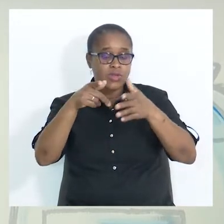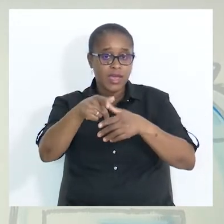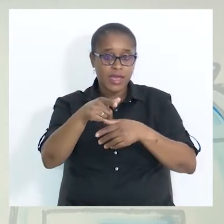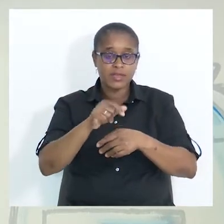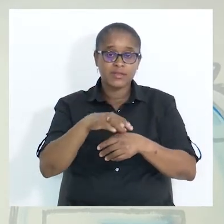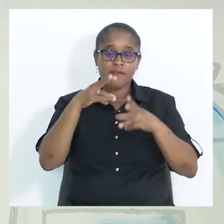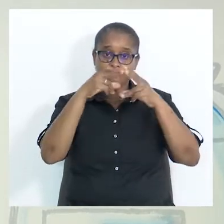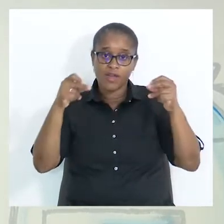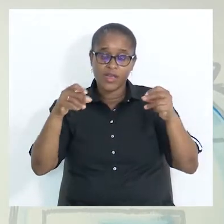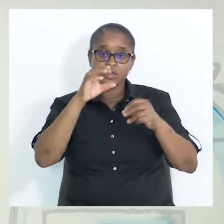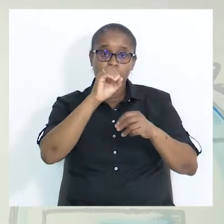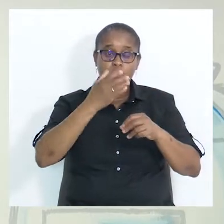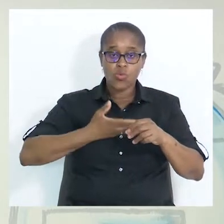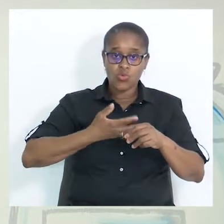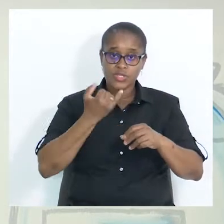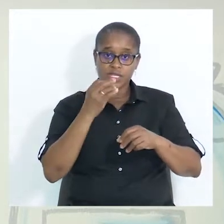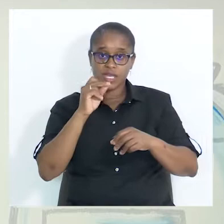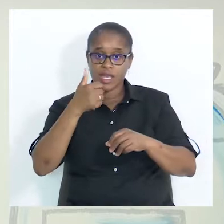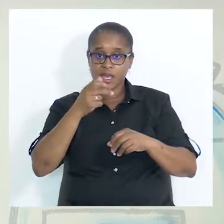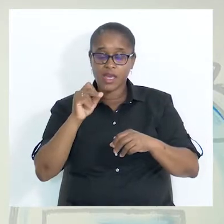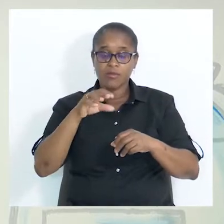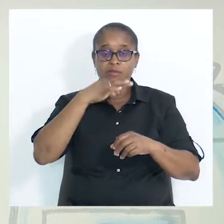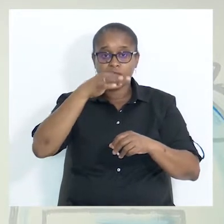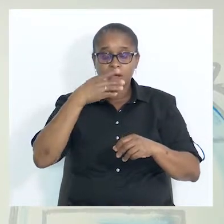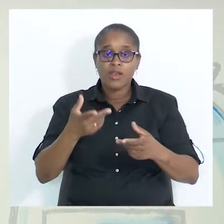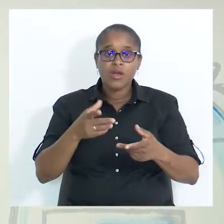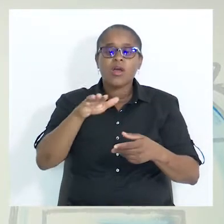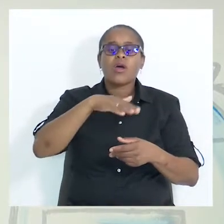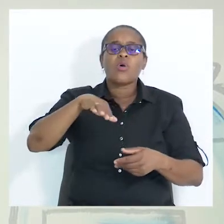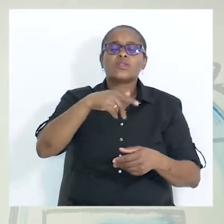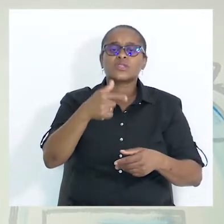frase. O diabo então me falou. Olha onde está